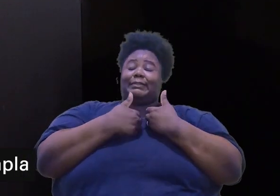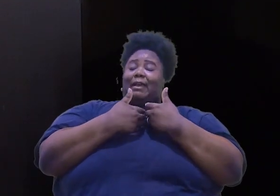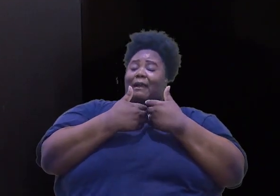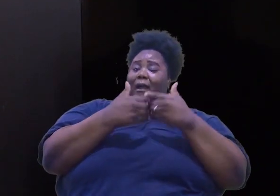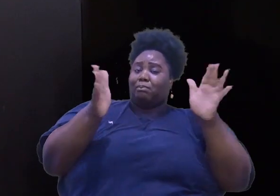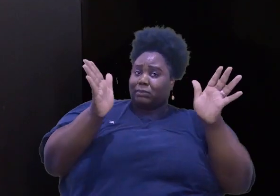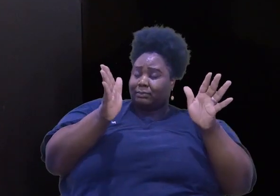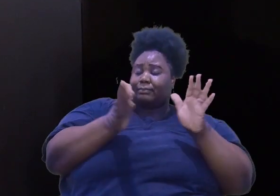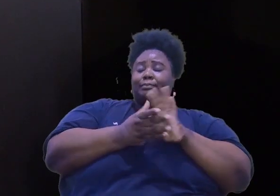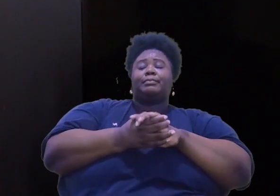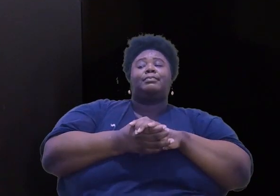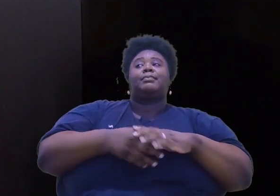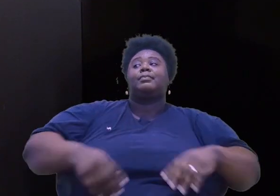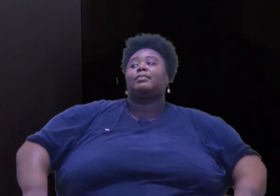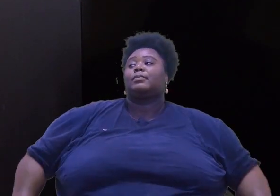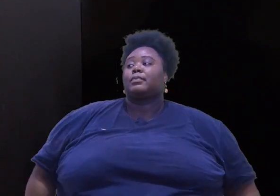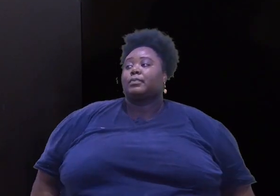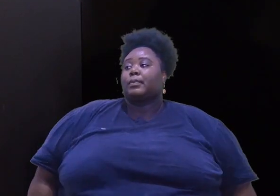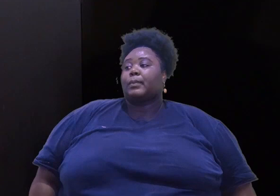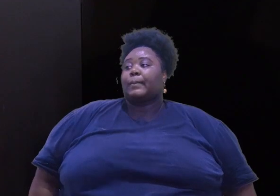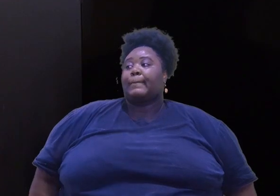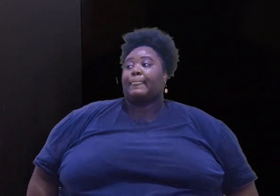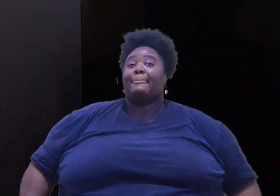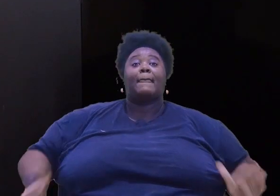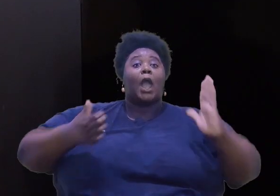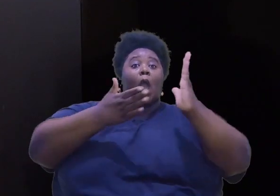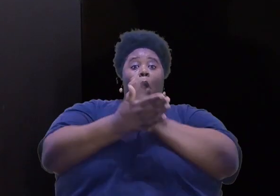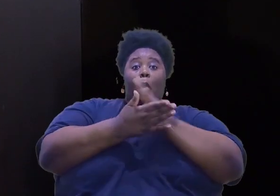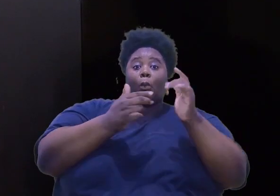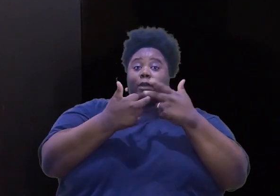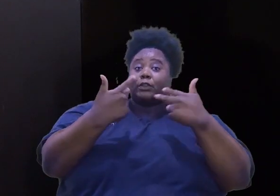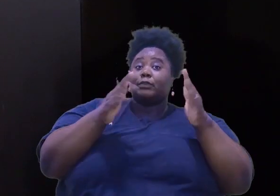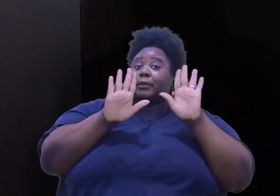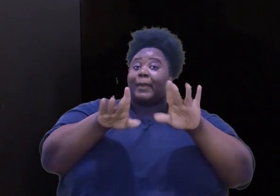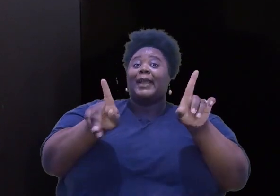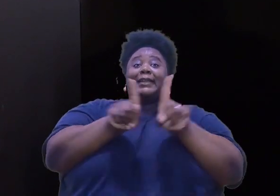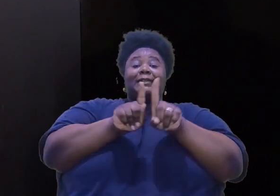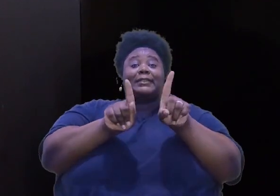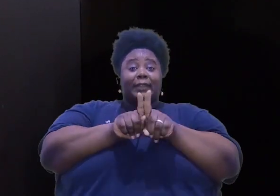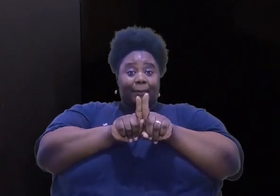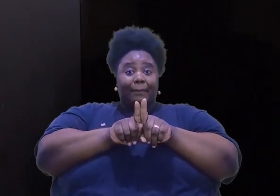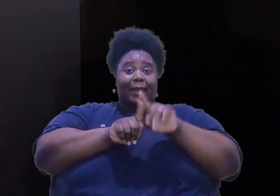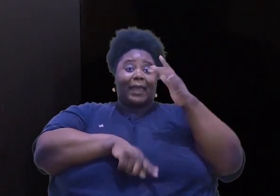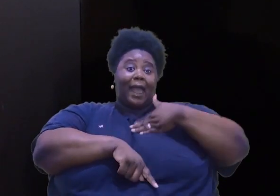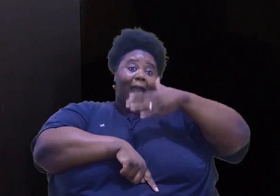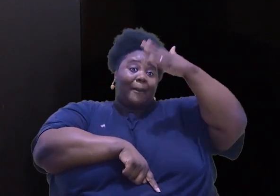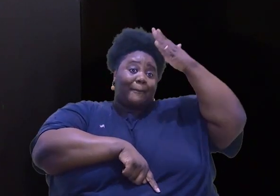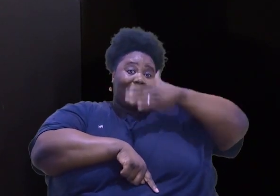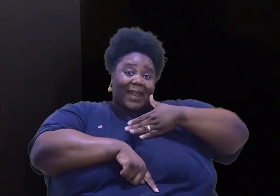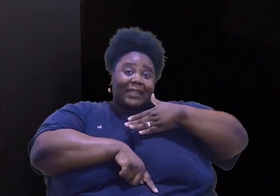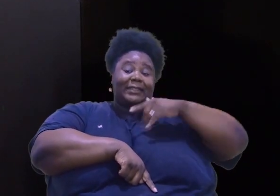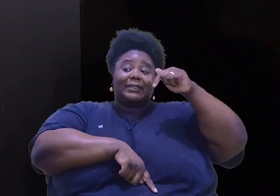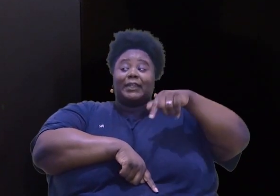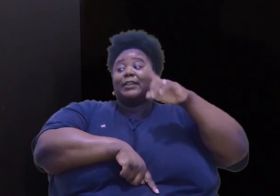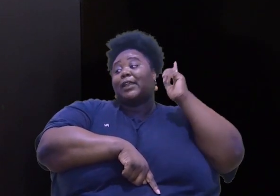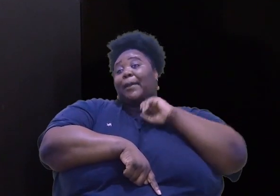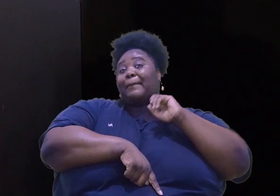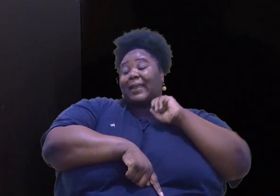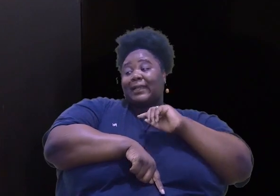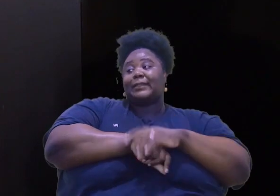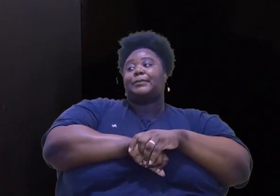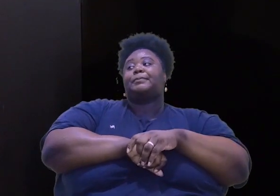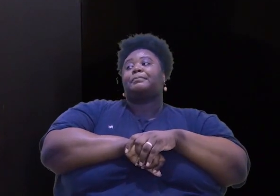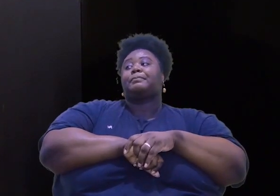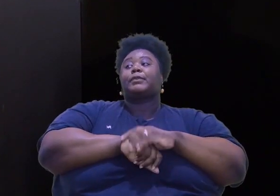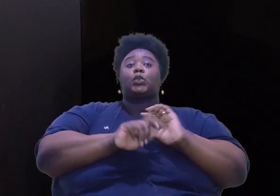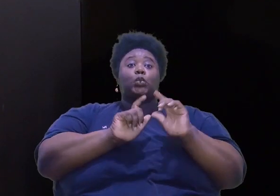né? De alguns pontos, mas, sobretudo, da presença dessa Minas Gerais, né?